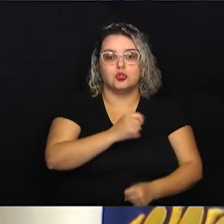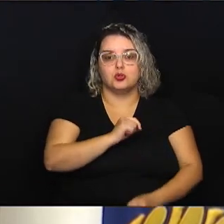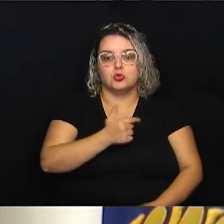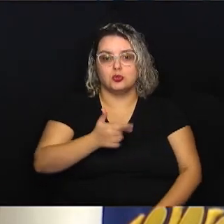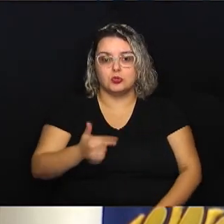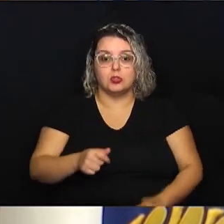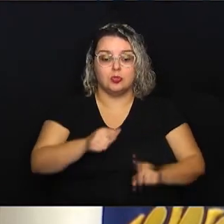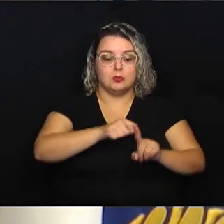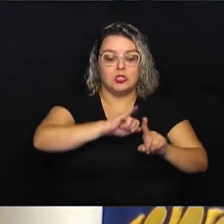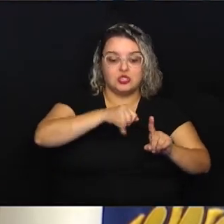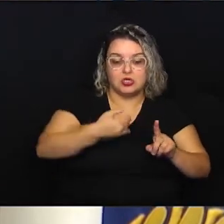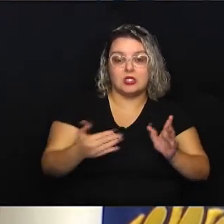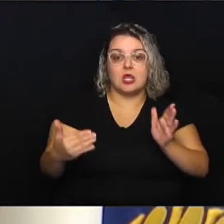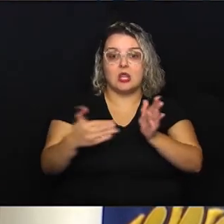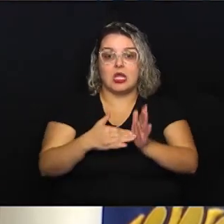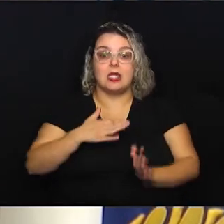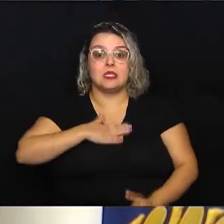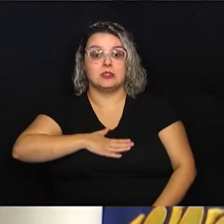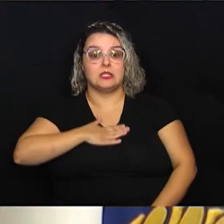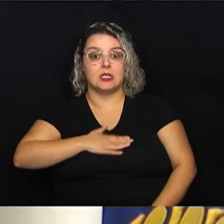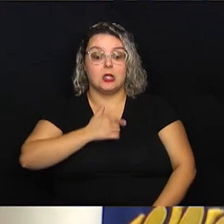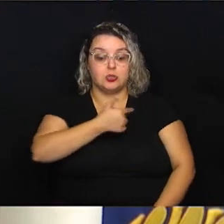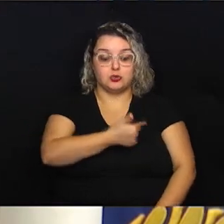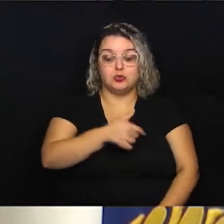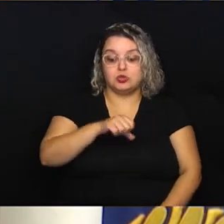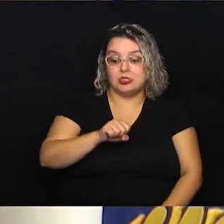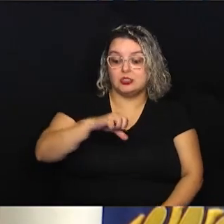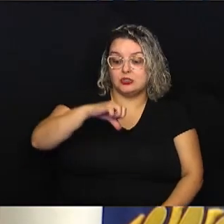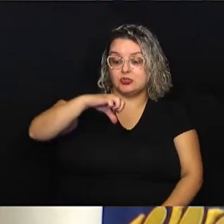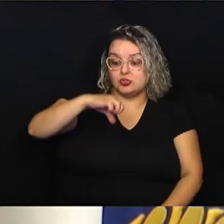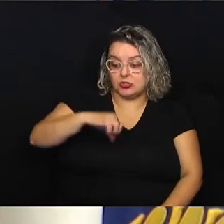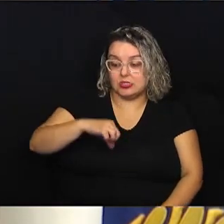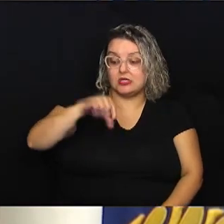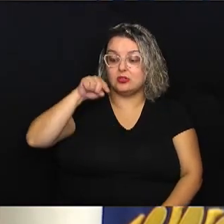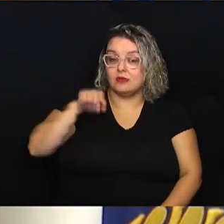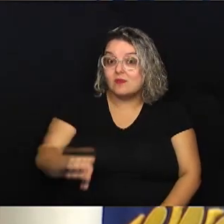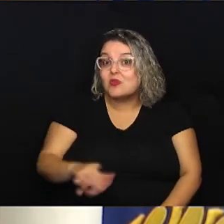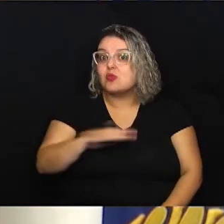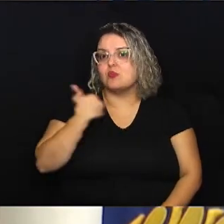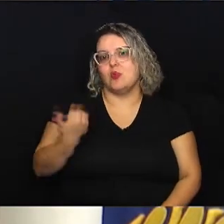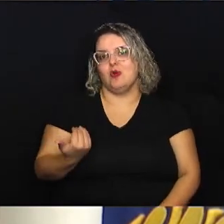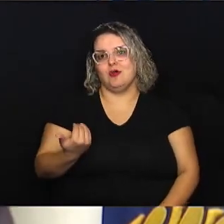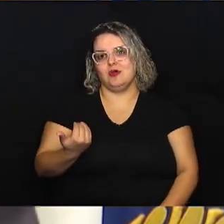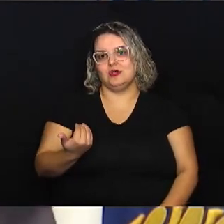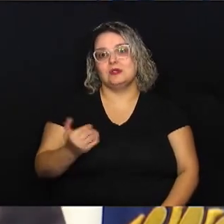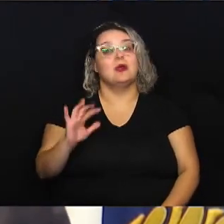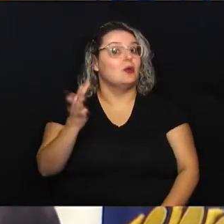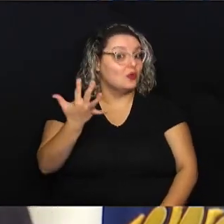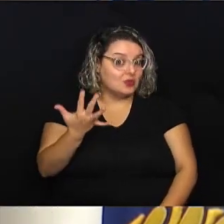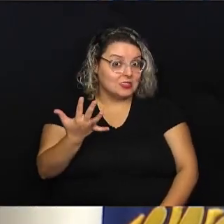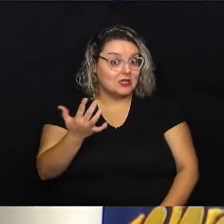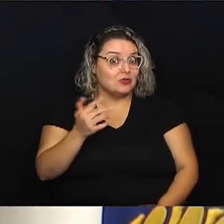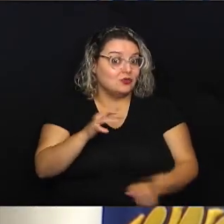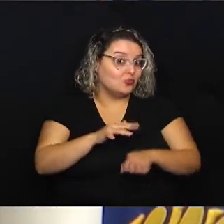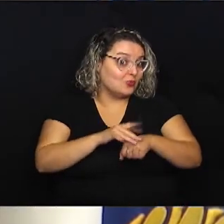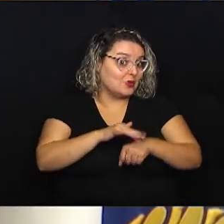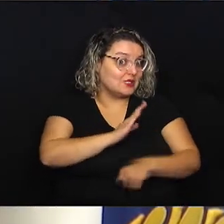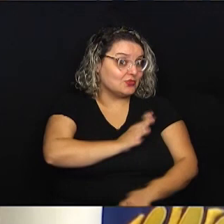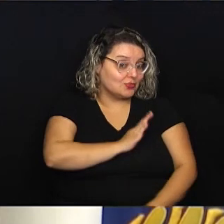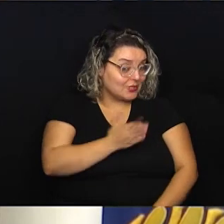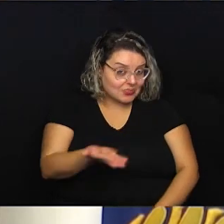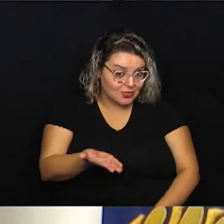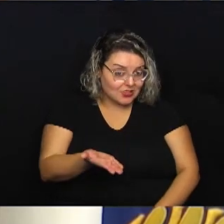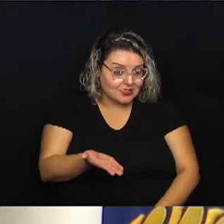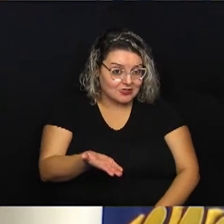agosto, ocorreram mais de 289 mil mortes em decorrência das doenças cardíacas. E veja bem, depois,